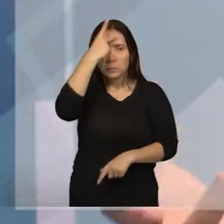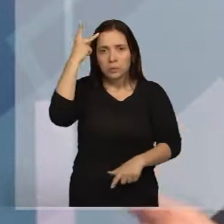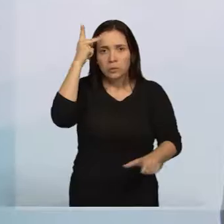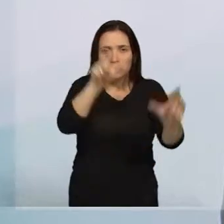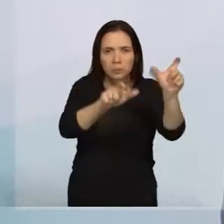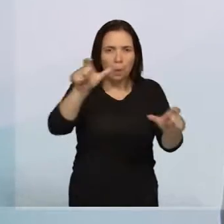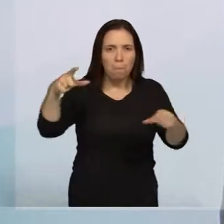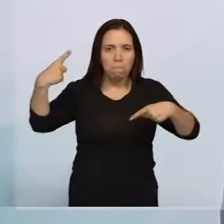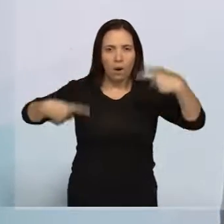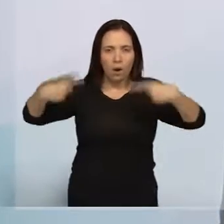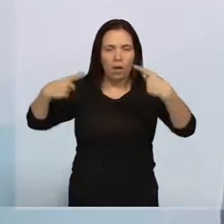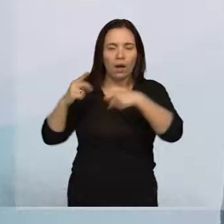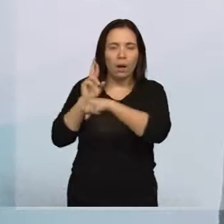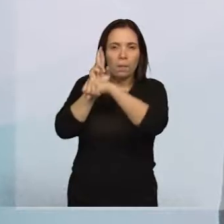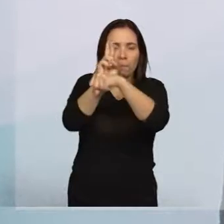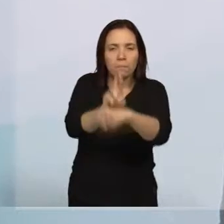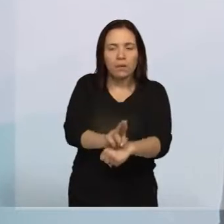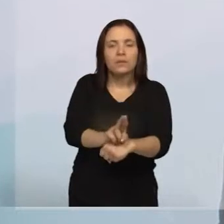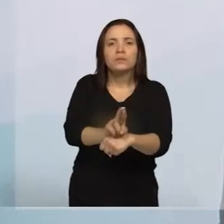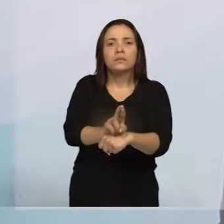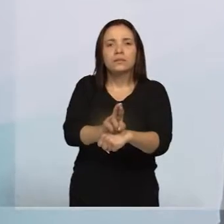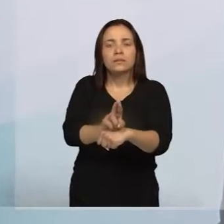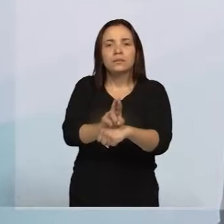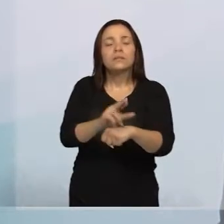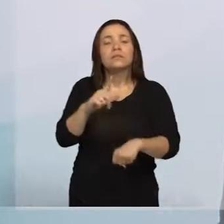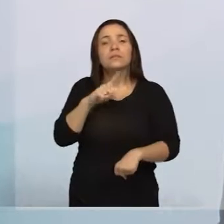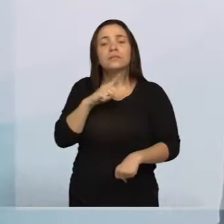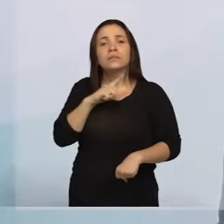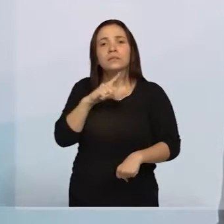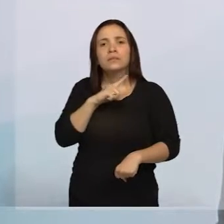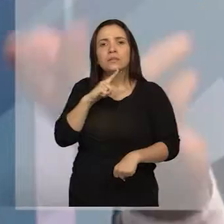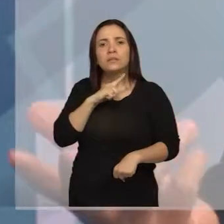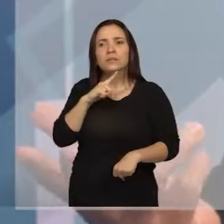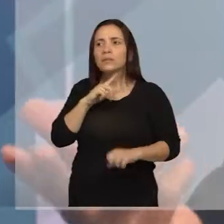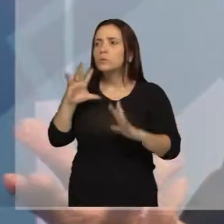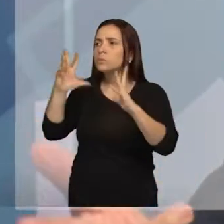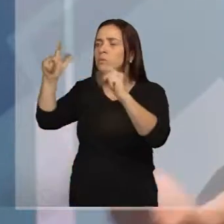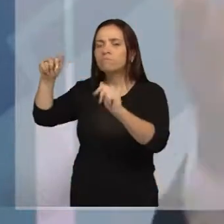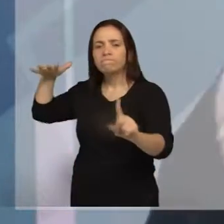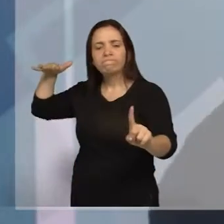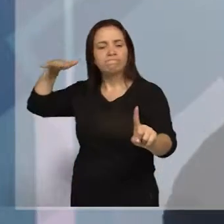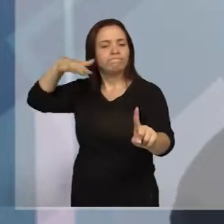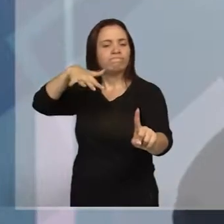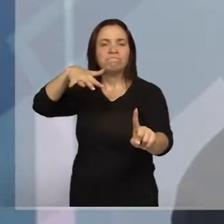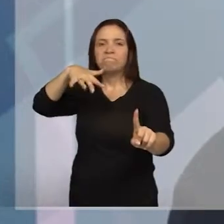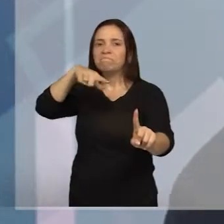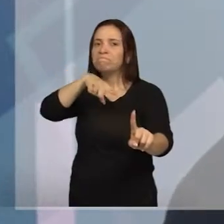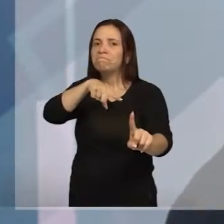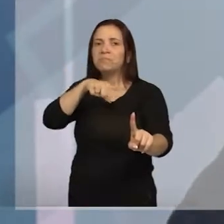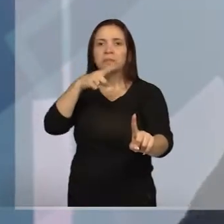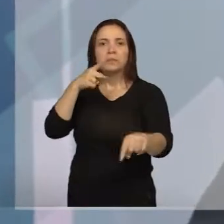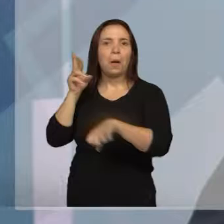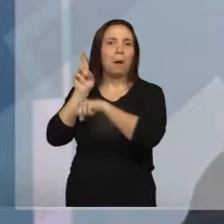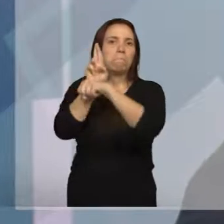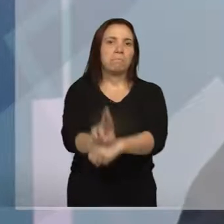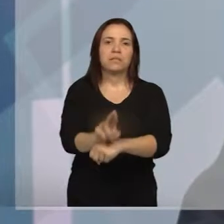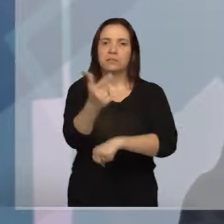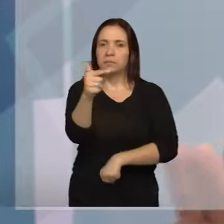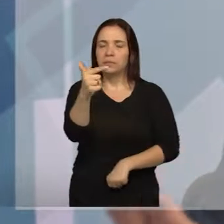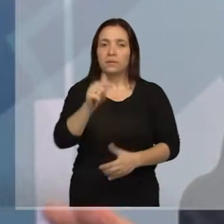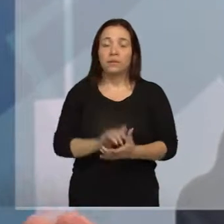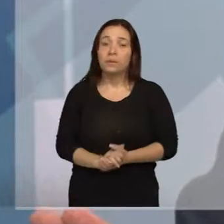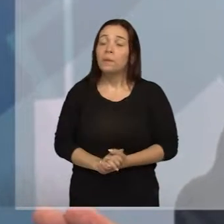pulam à sua frente, né, cuja imagem distorce totalmente o que seria uma representação. Mas